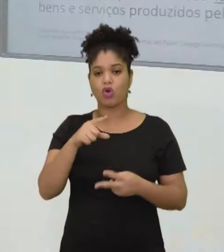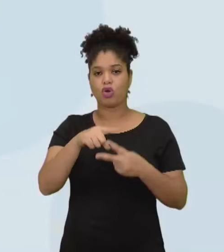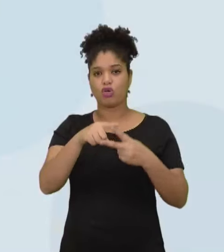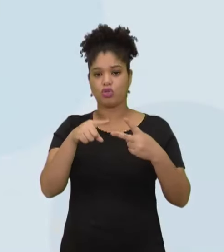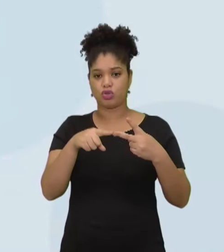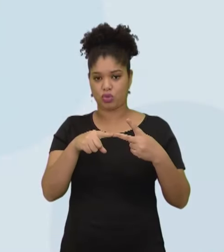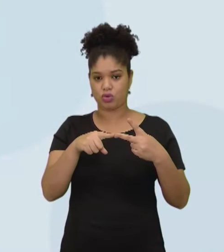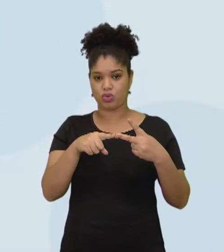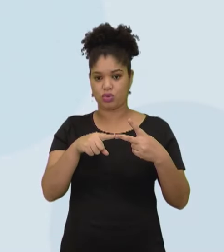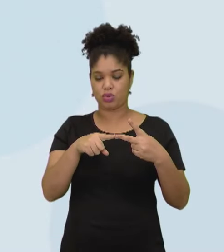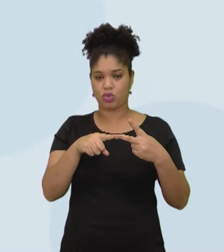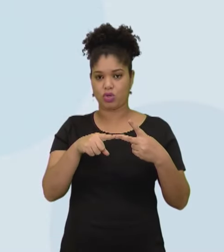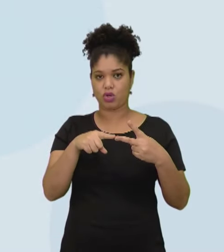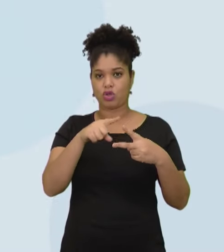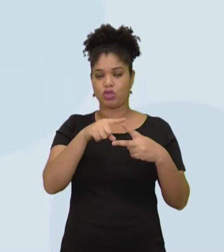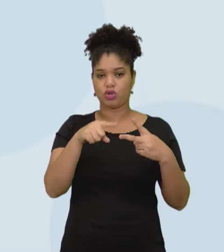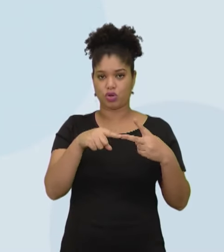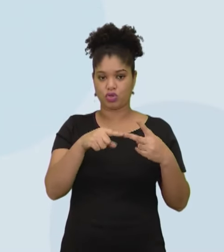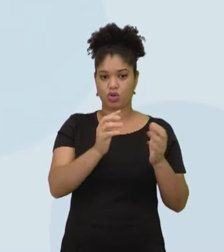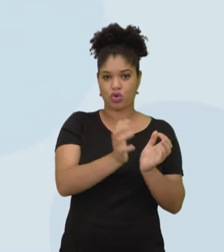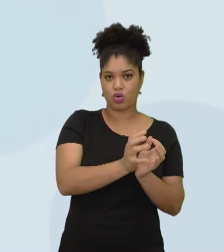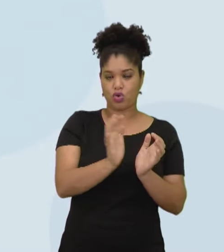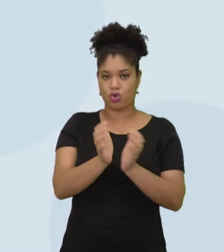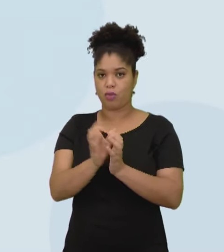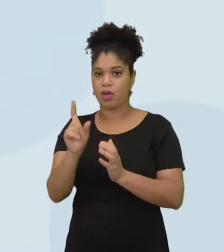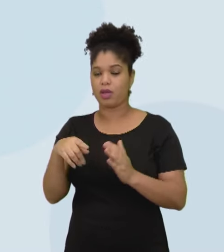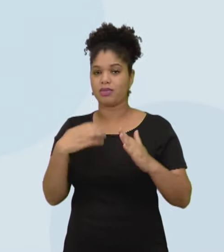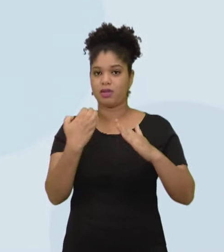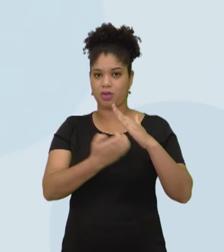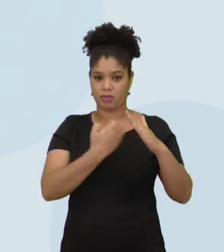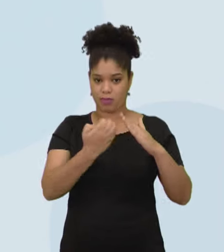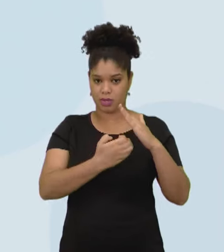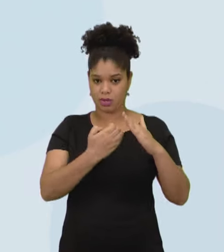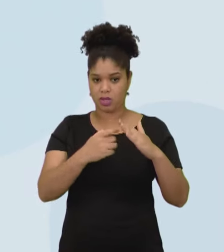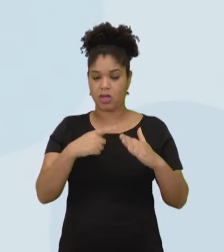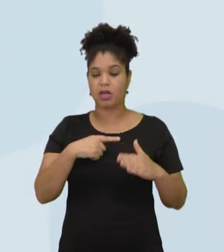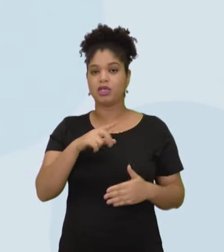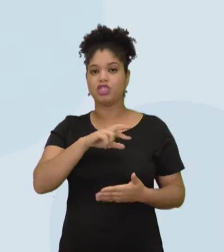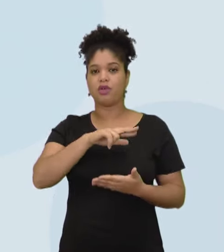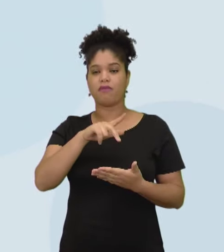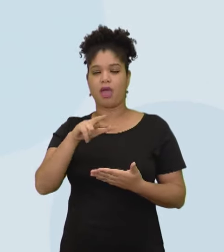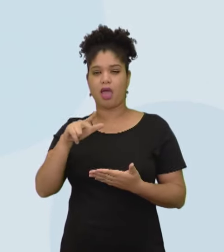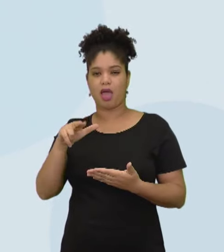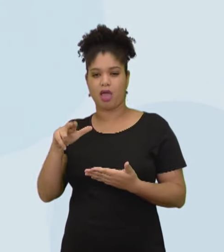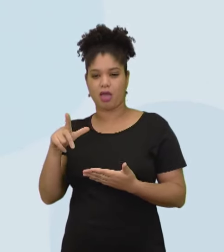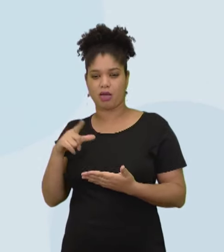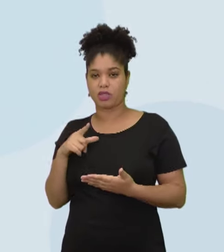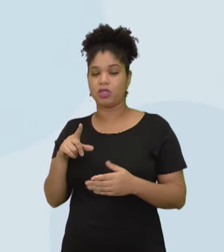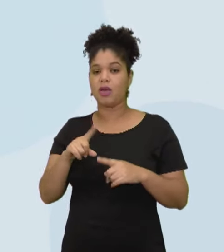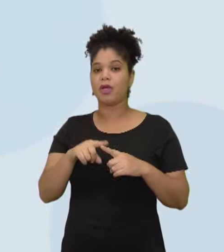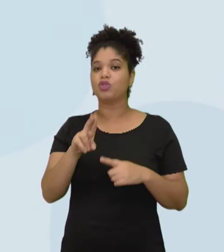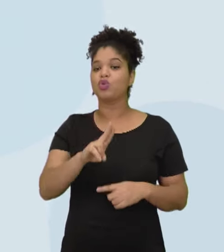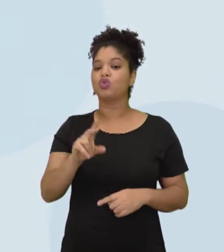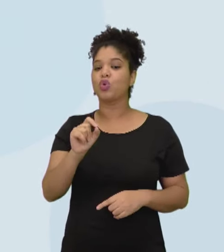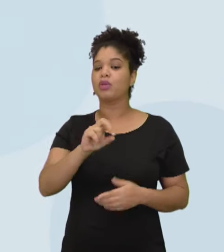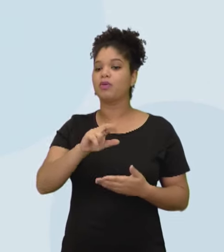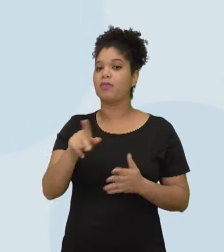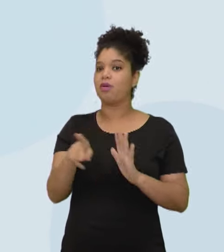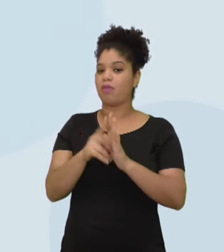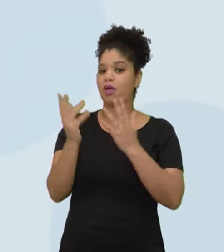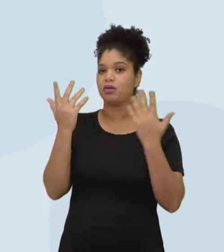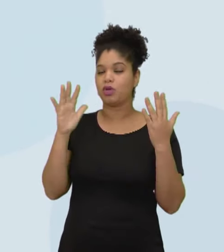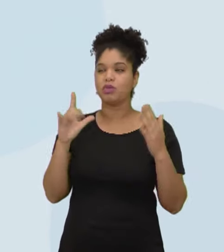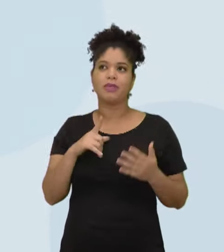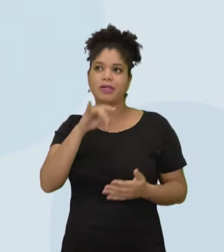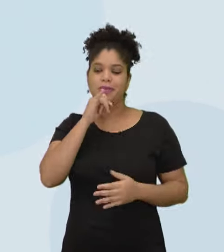dois grupos. As empresas que produzem bens utilizando insumos, trabalho,